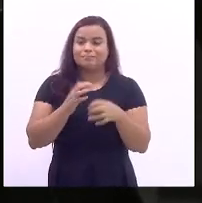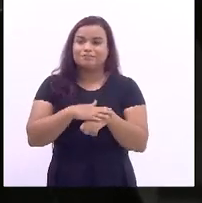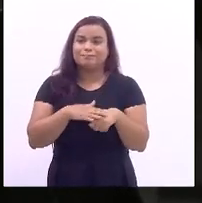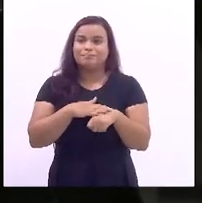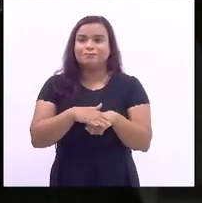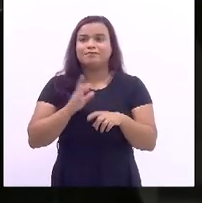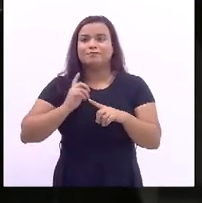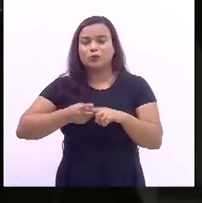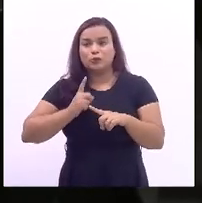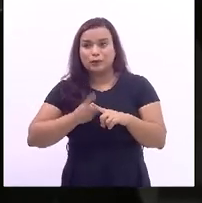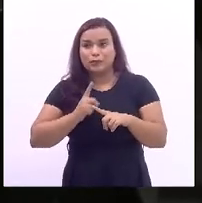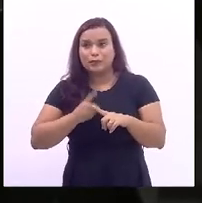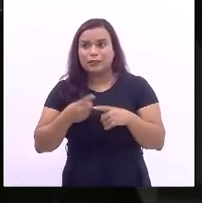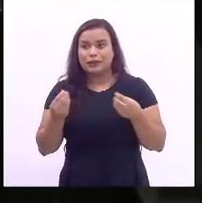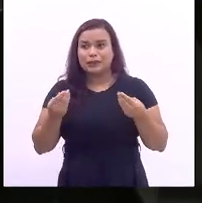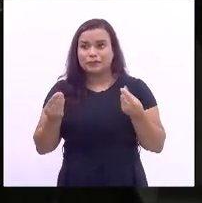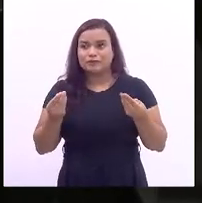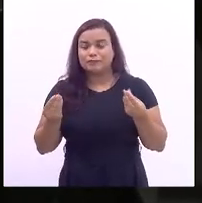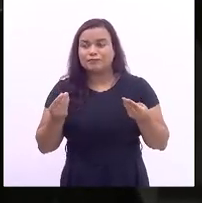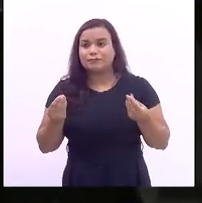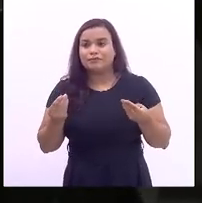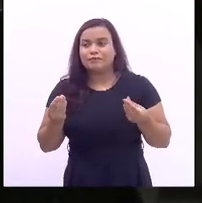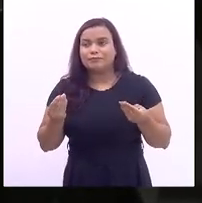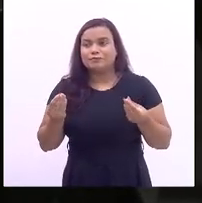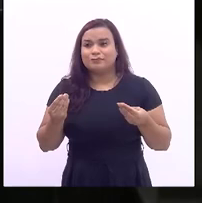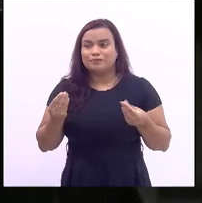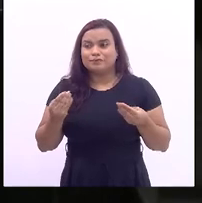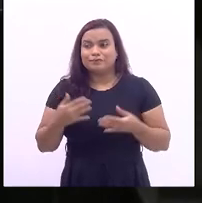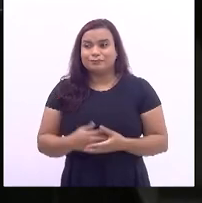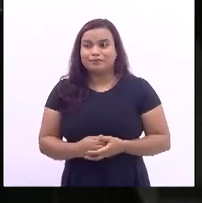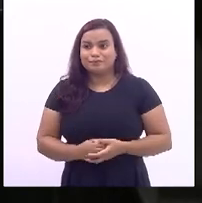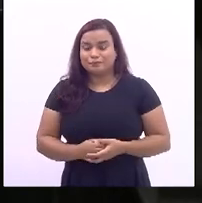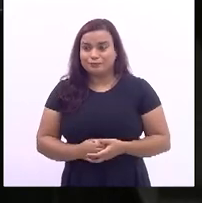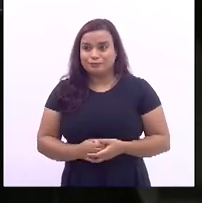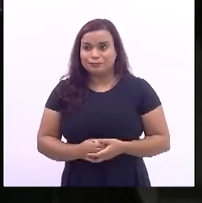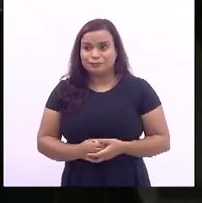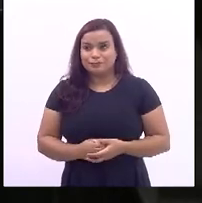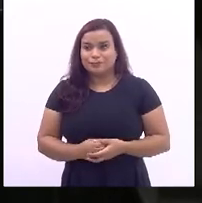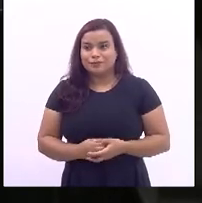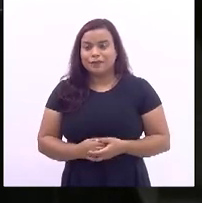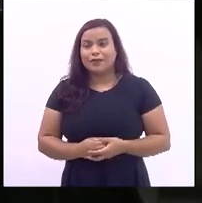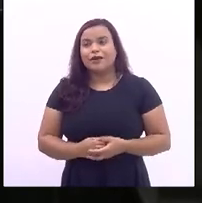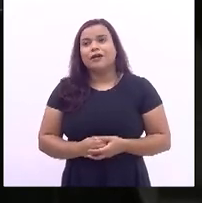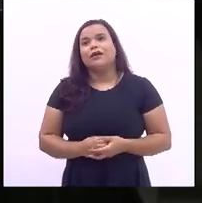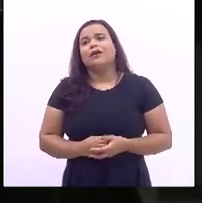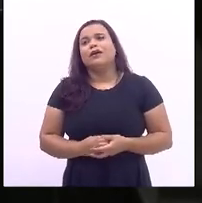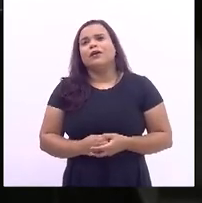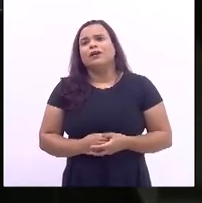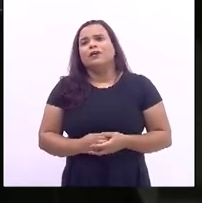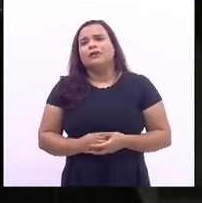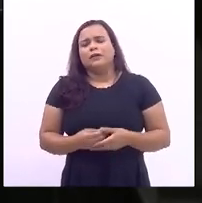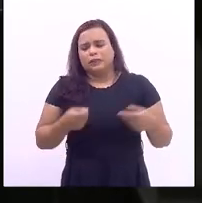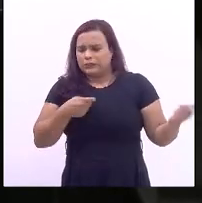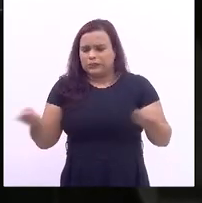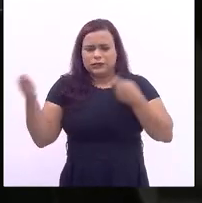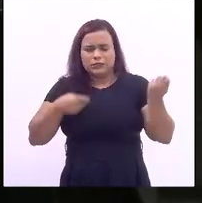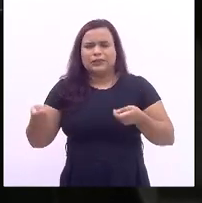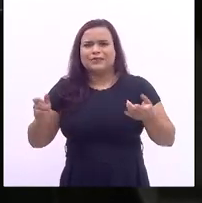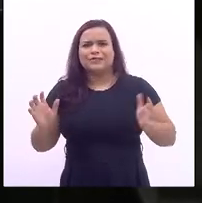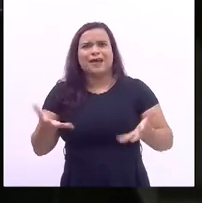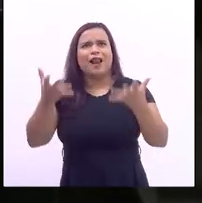é porque não não é todo dia que a gente pode celebrar